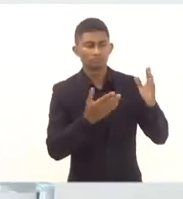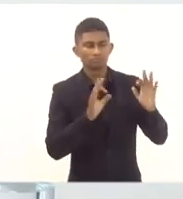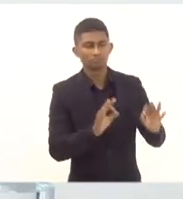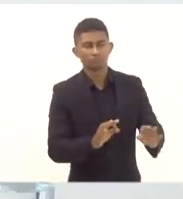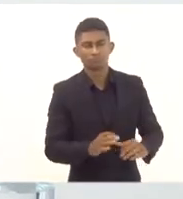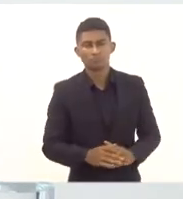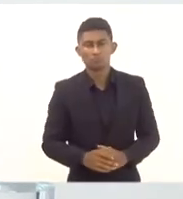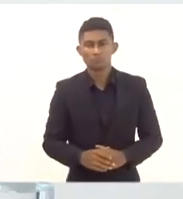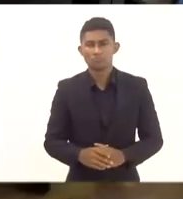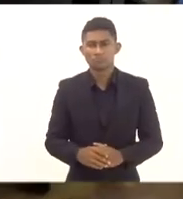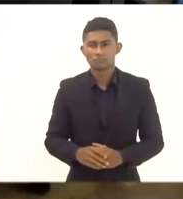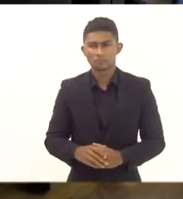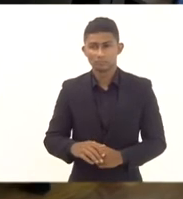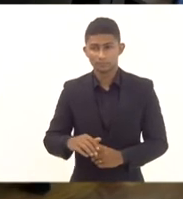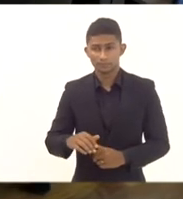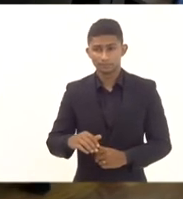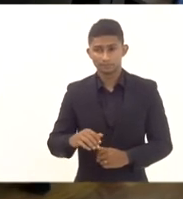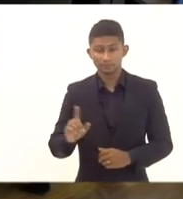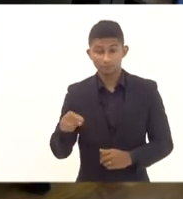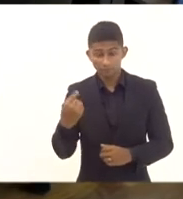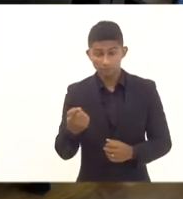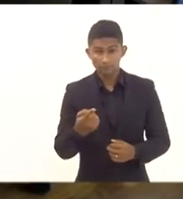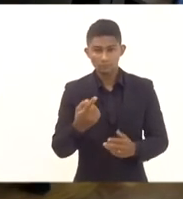gente vai fazer todos os factos